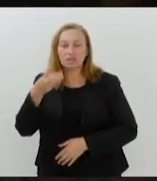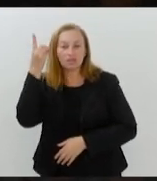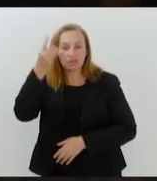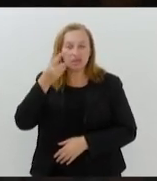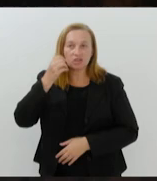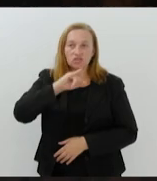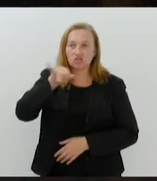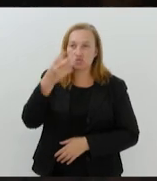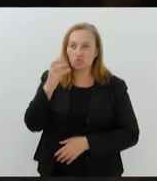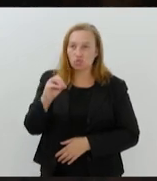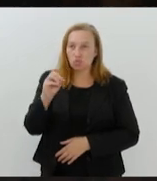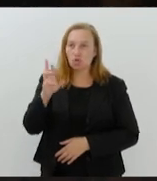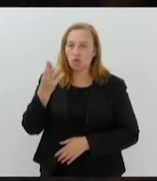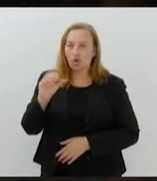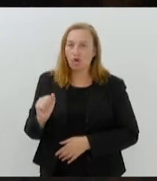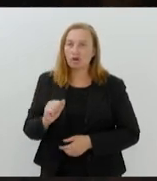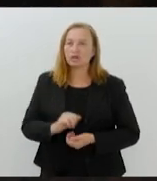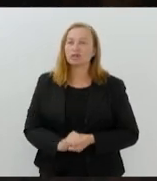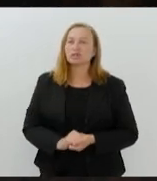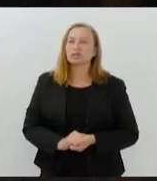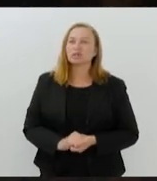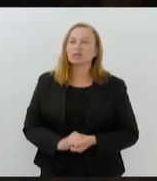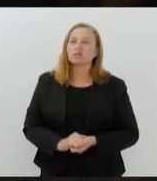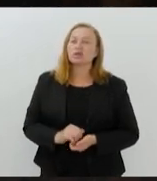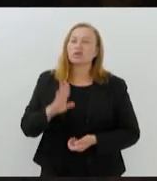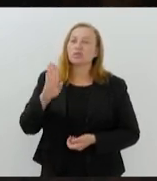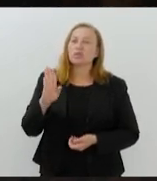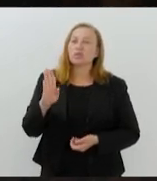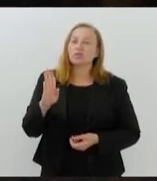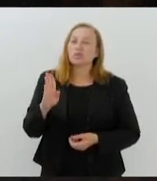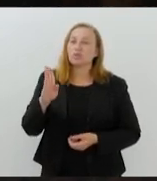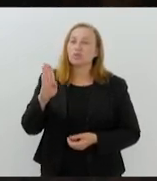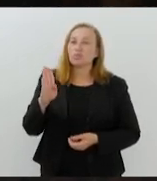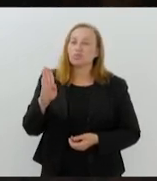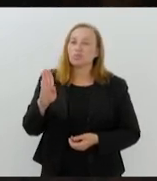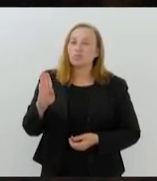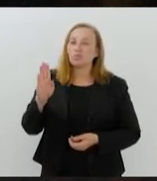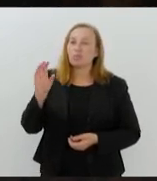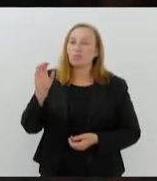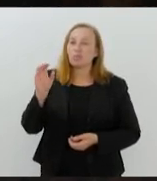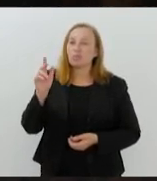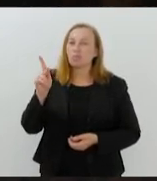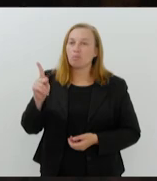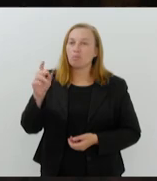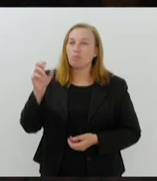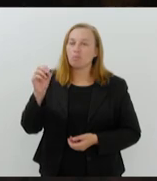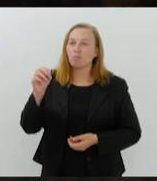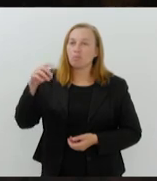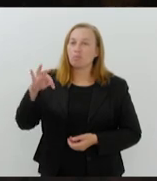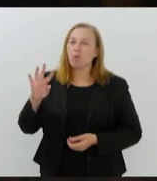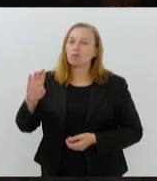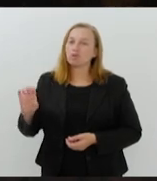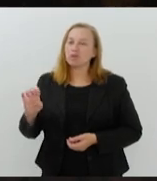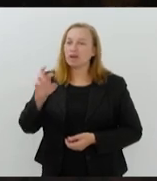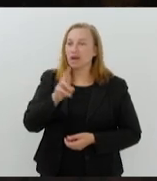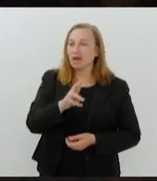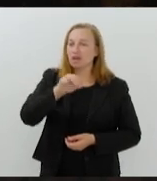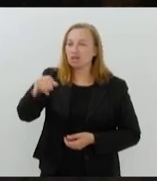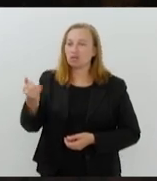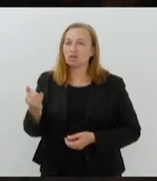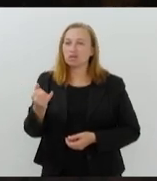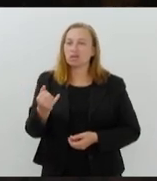que denomina como Ponte Antônio Licário Freixo Pontes, a ponte do